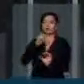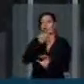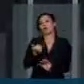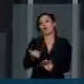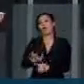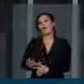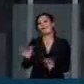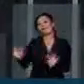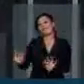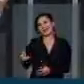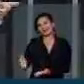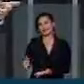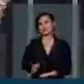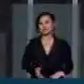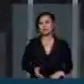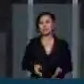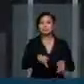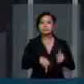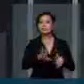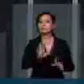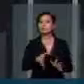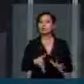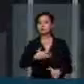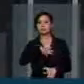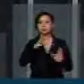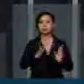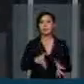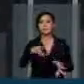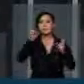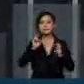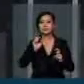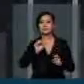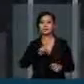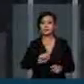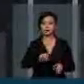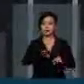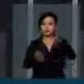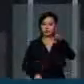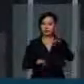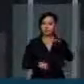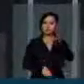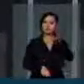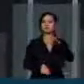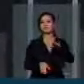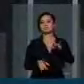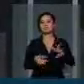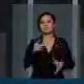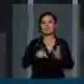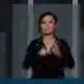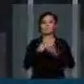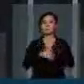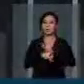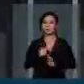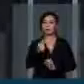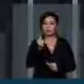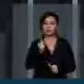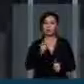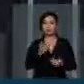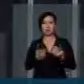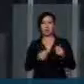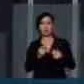sentiu, e ao distribuir minimamente a renda, através do salário mínimo, através das